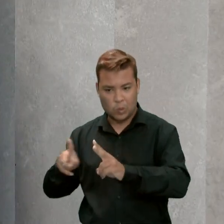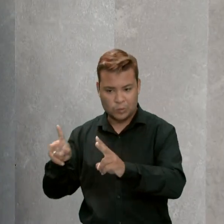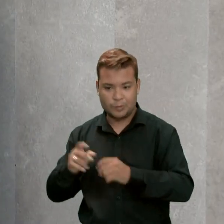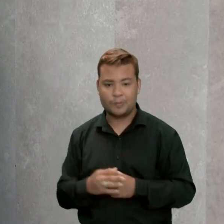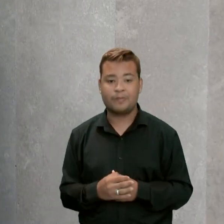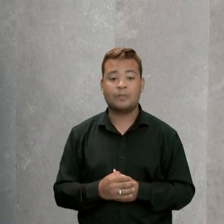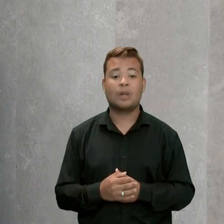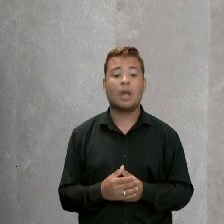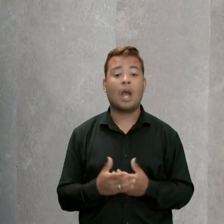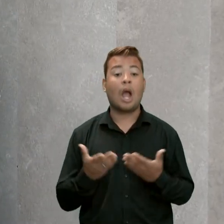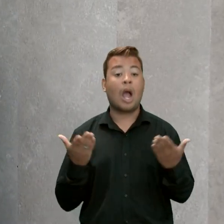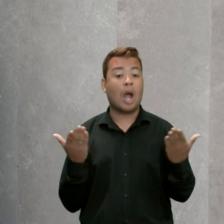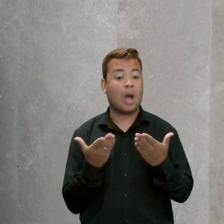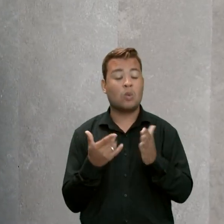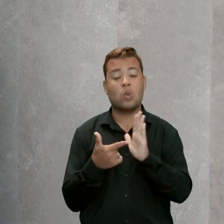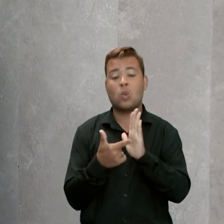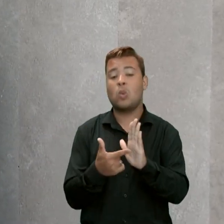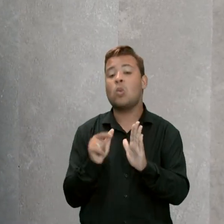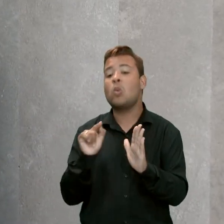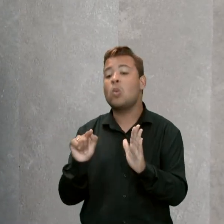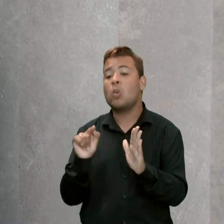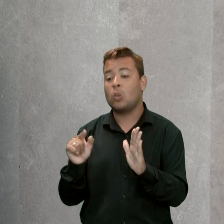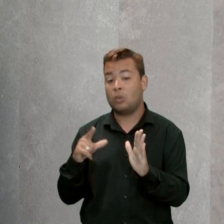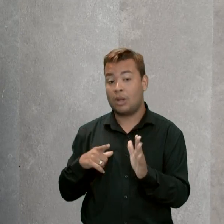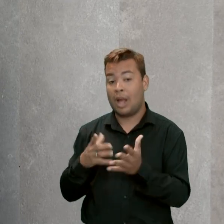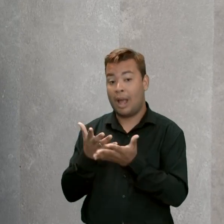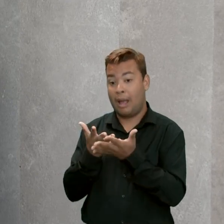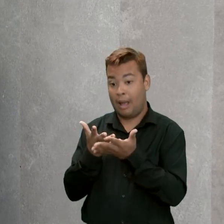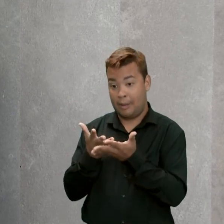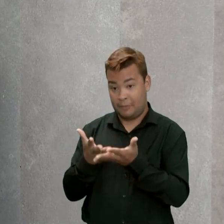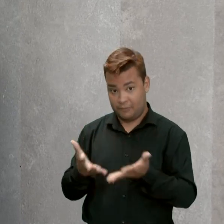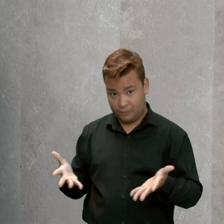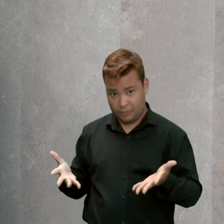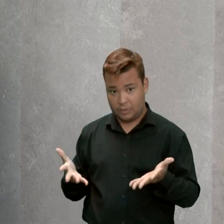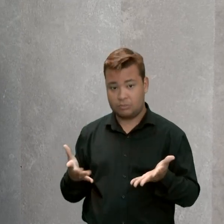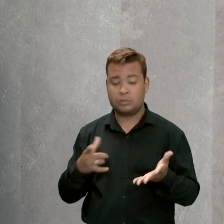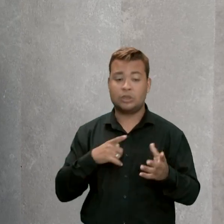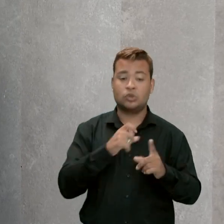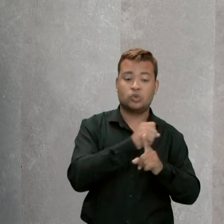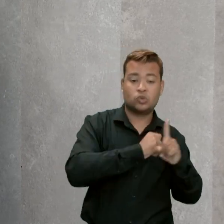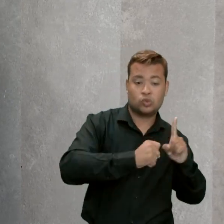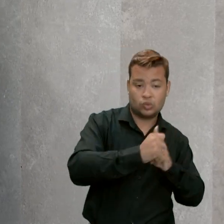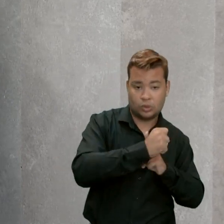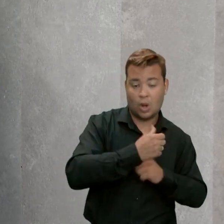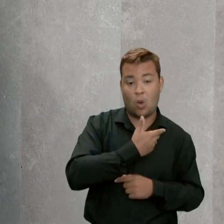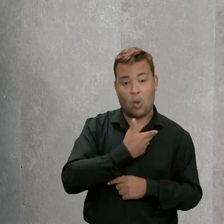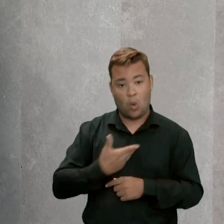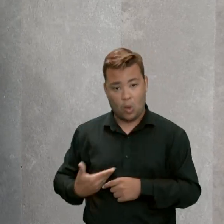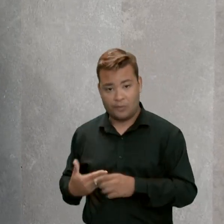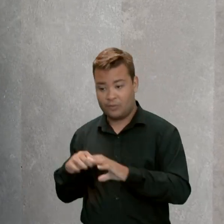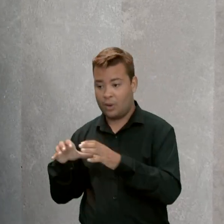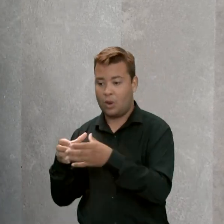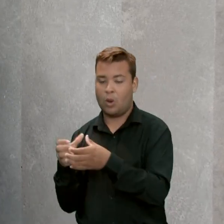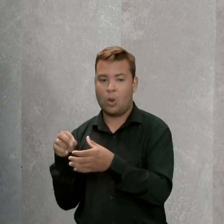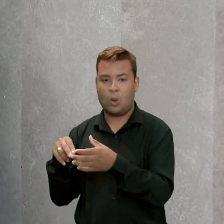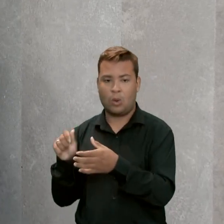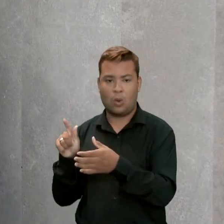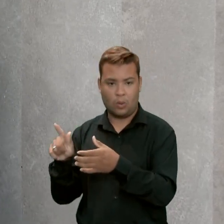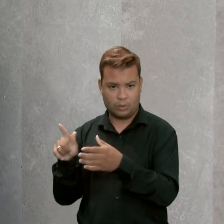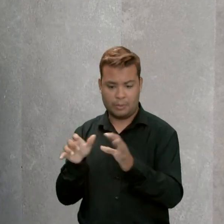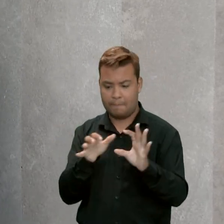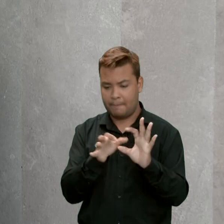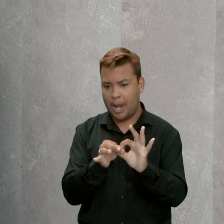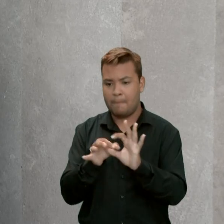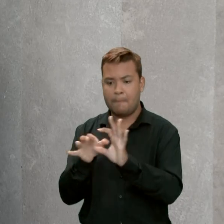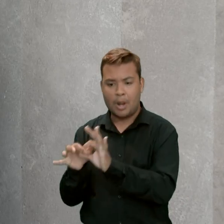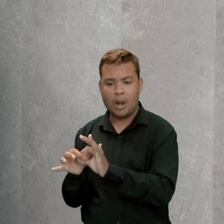agora a gente vai conferir, olha só, um evento que une sociedade, governos e organizações sociais discute o